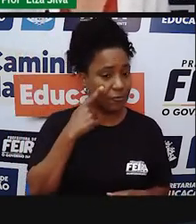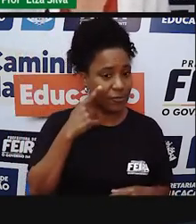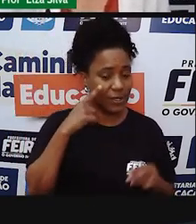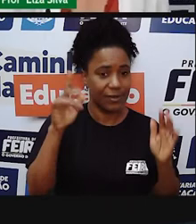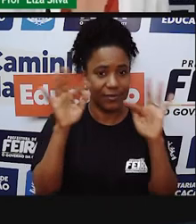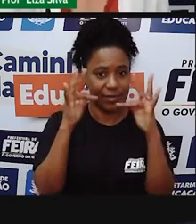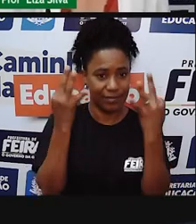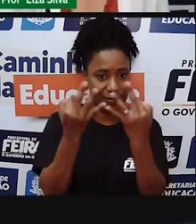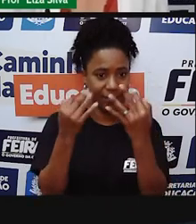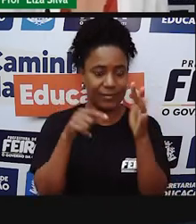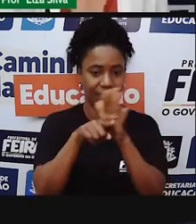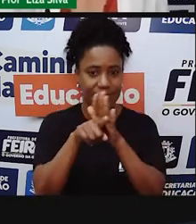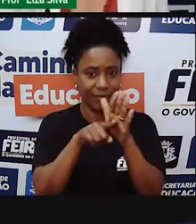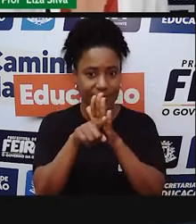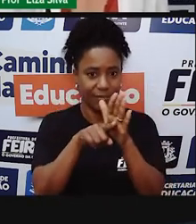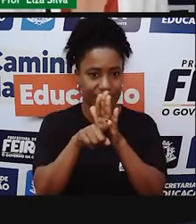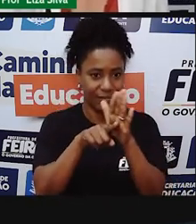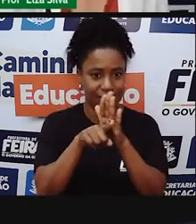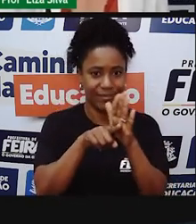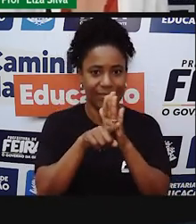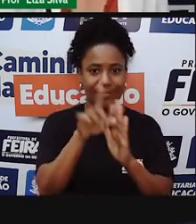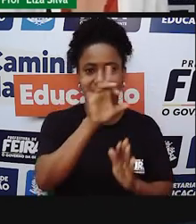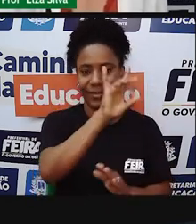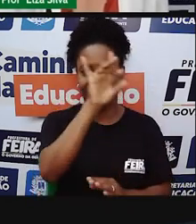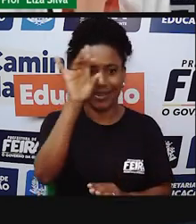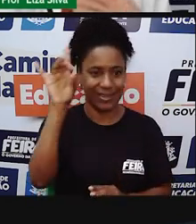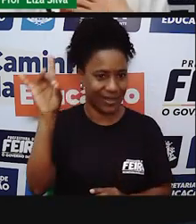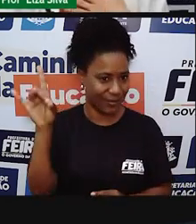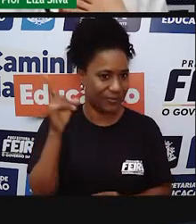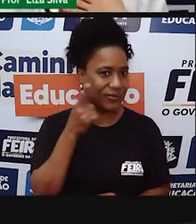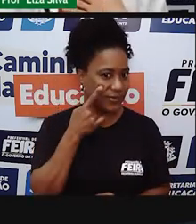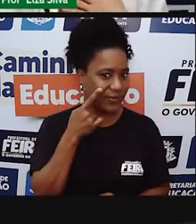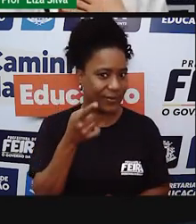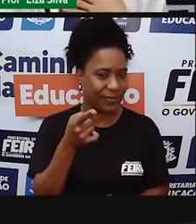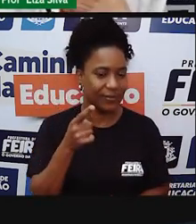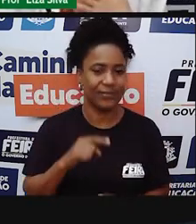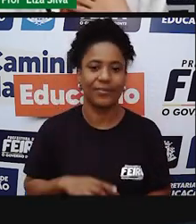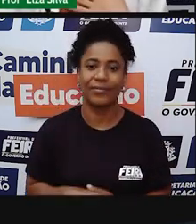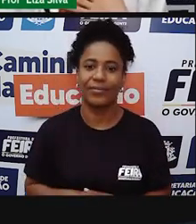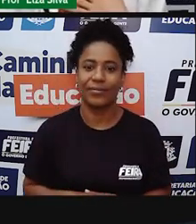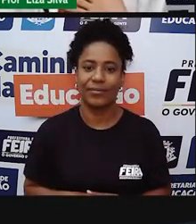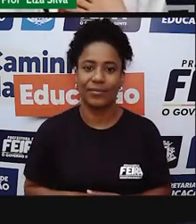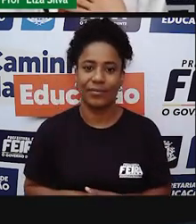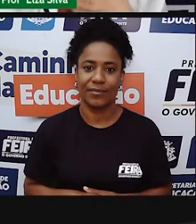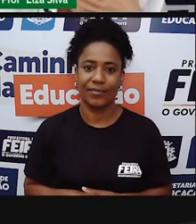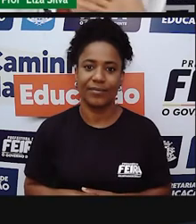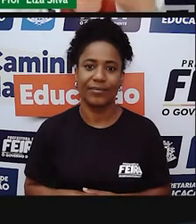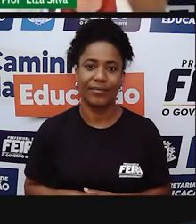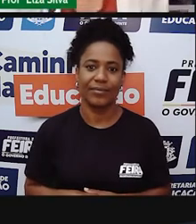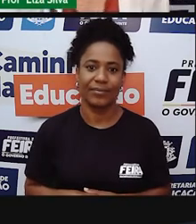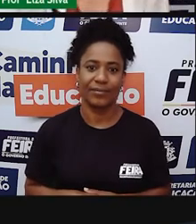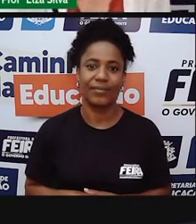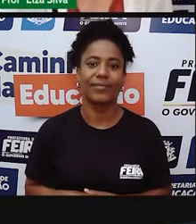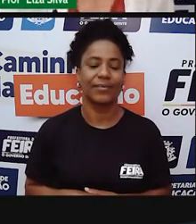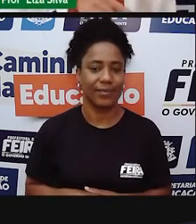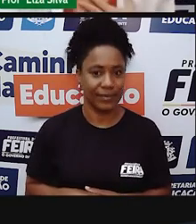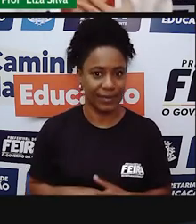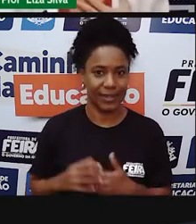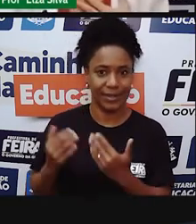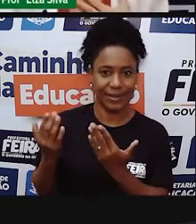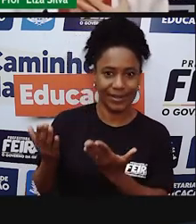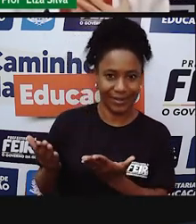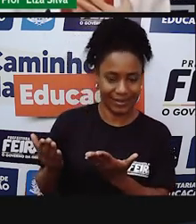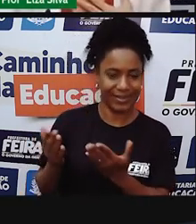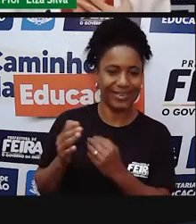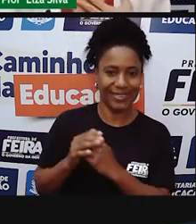tree a partir de Alex. Me. Então, Alex é que vai apresentar a